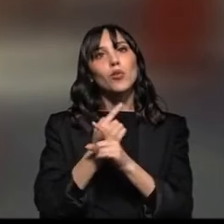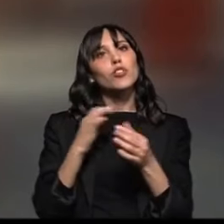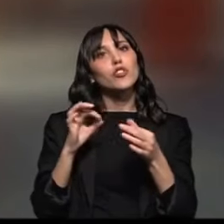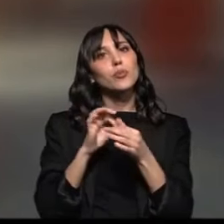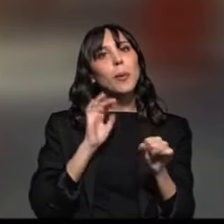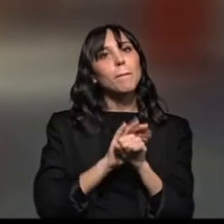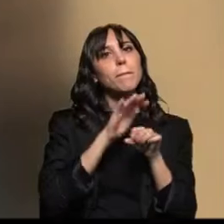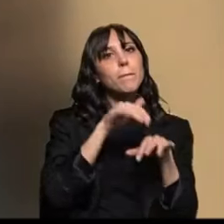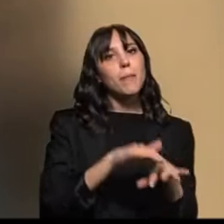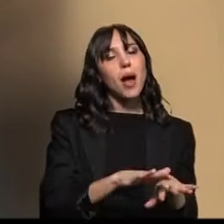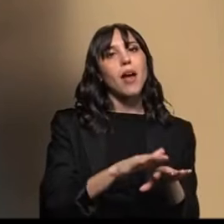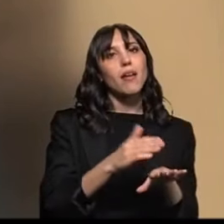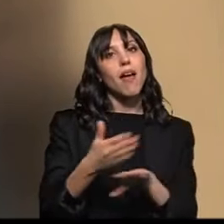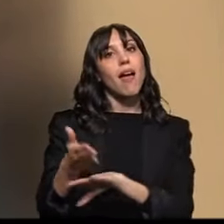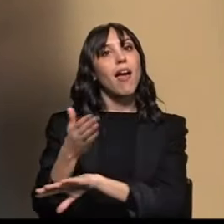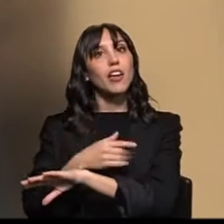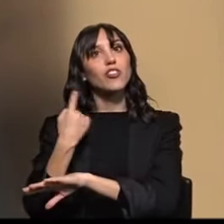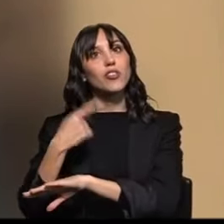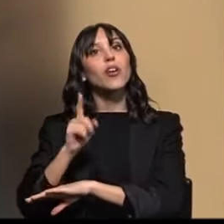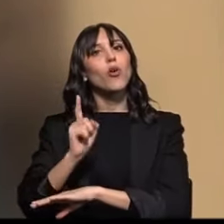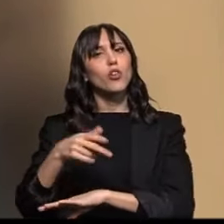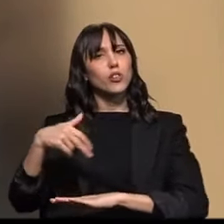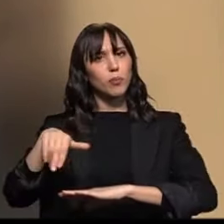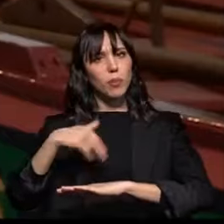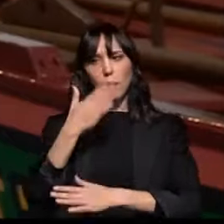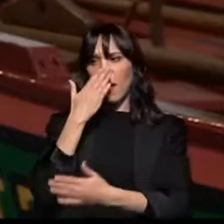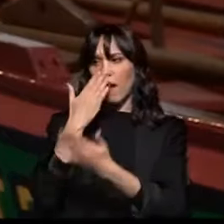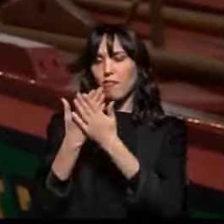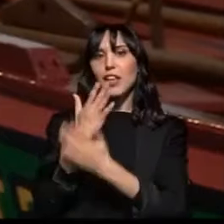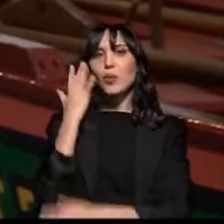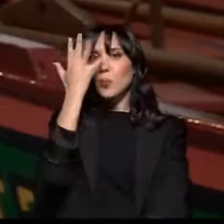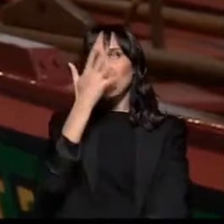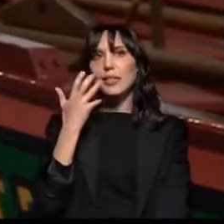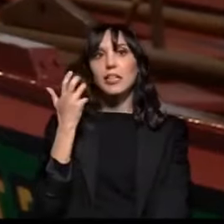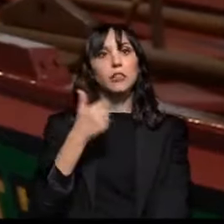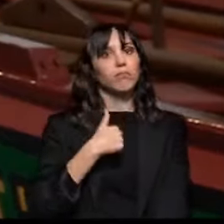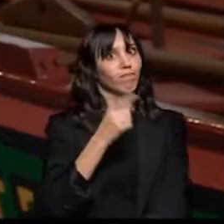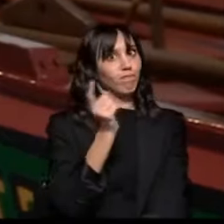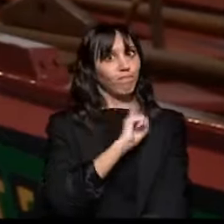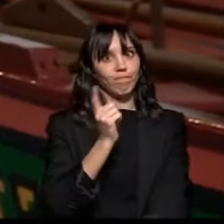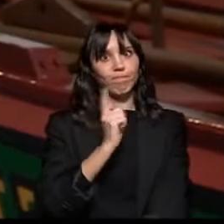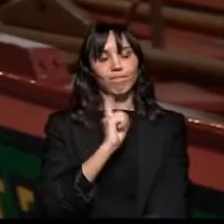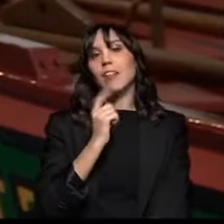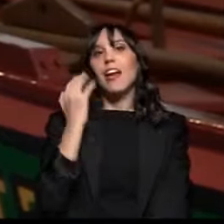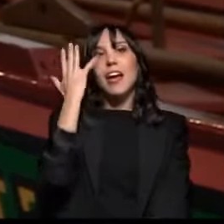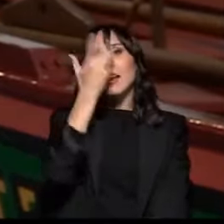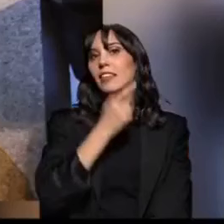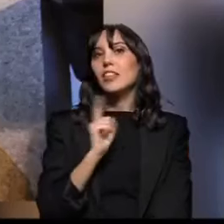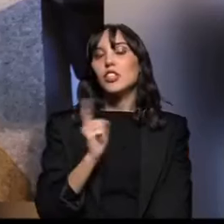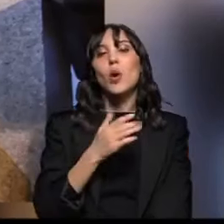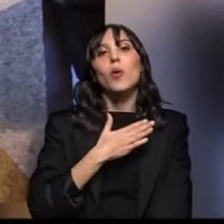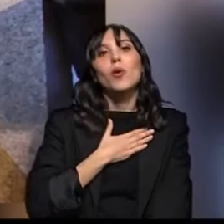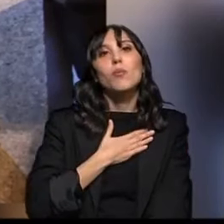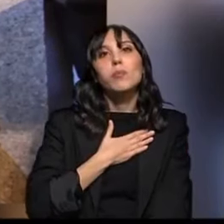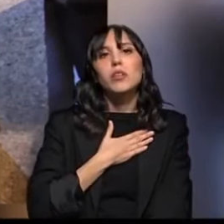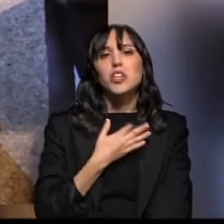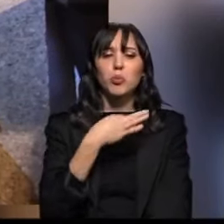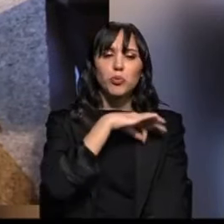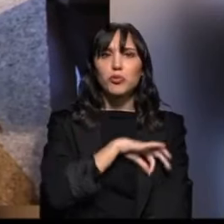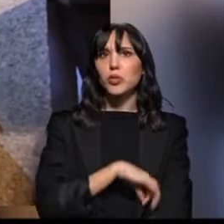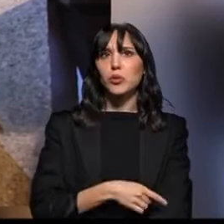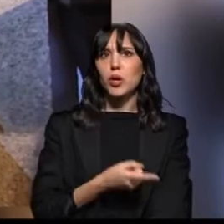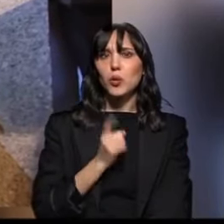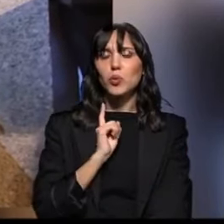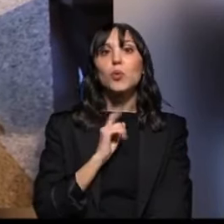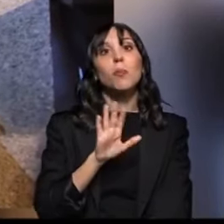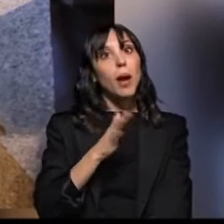do palco, porque estou à frente de uma atriz. Não, eu não sou atriz. Gosto muito, nem amadora, nem atriz, mas gosto